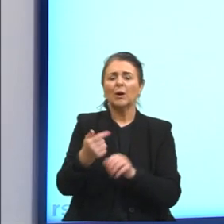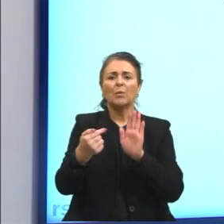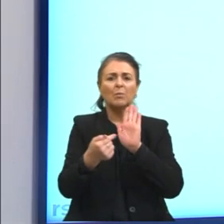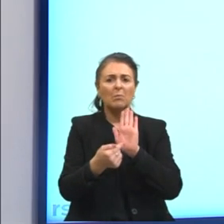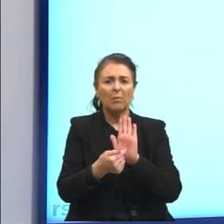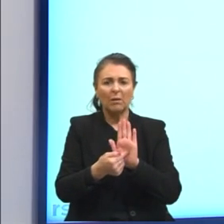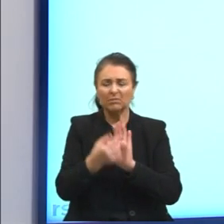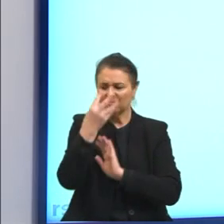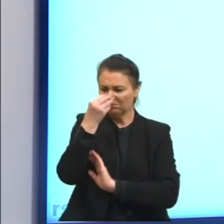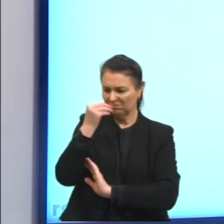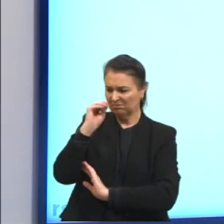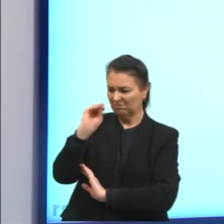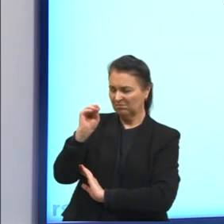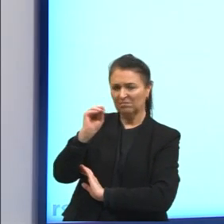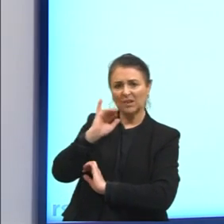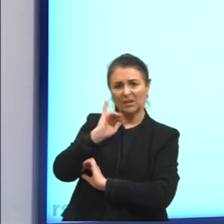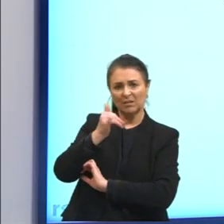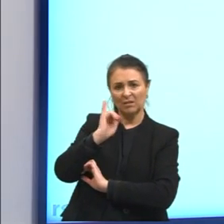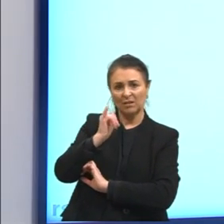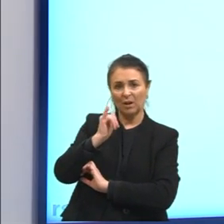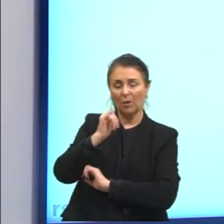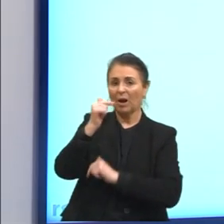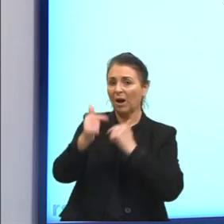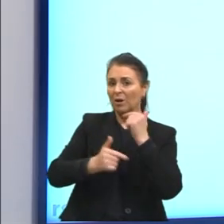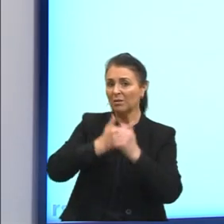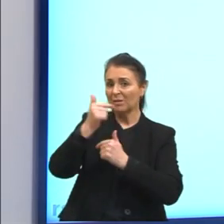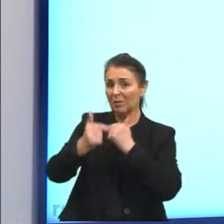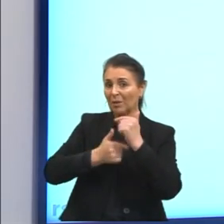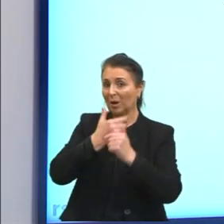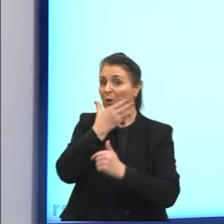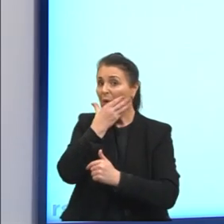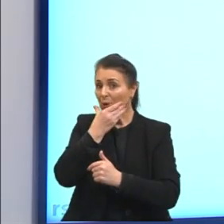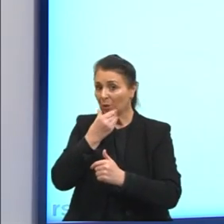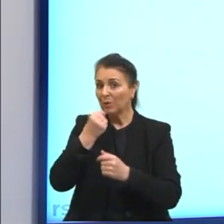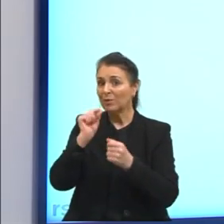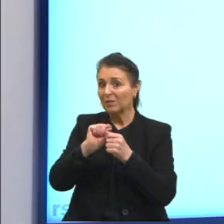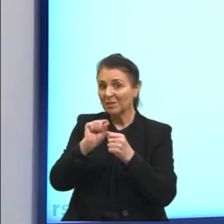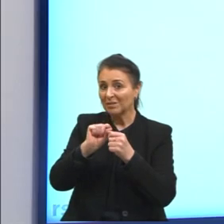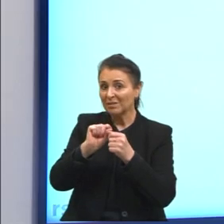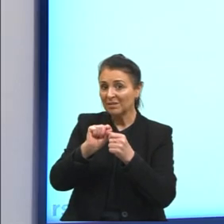narrador com relação ao ofício desempenhado por Orlando